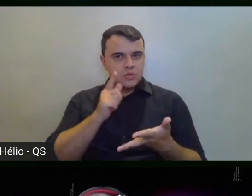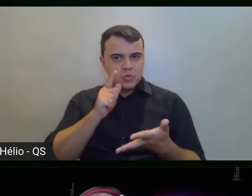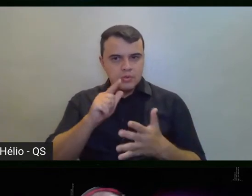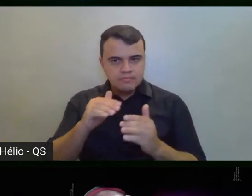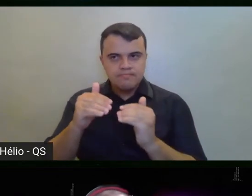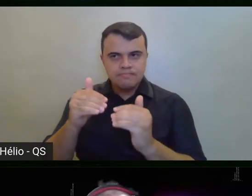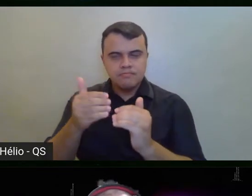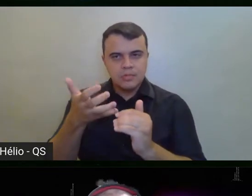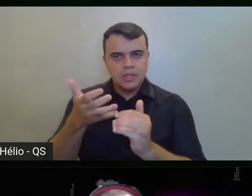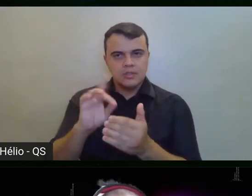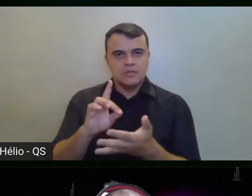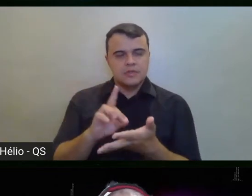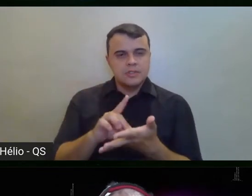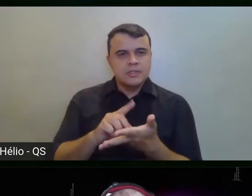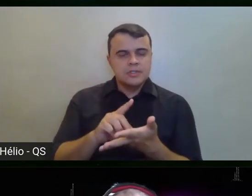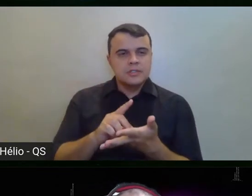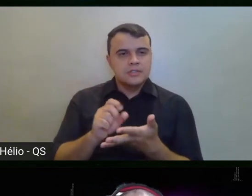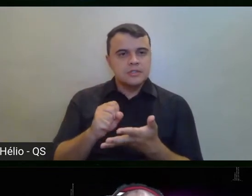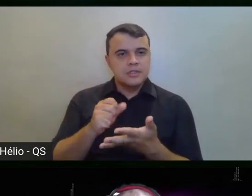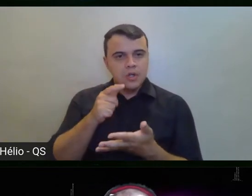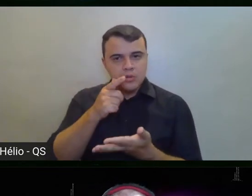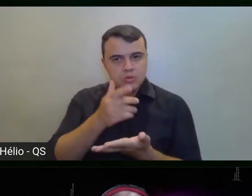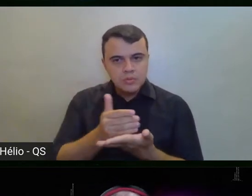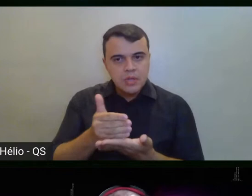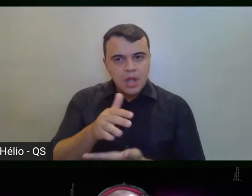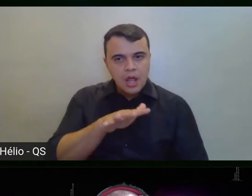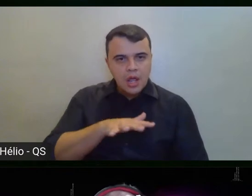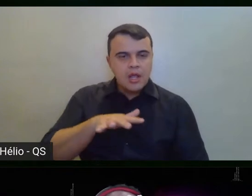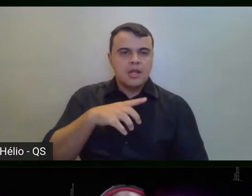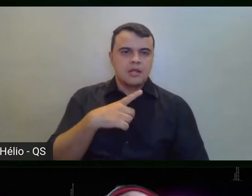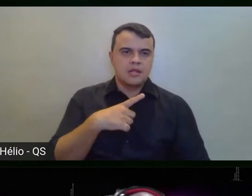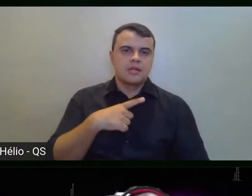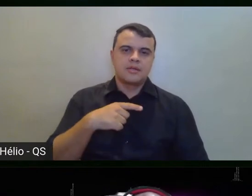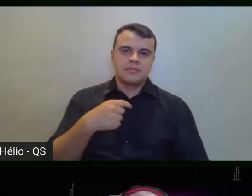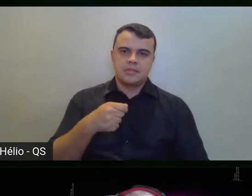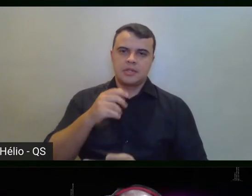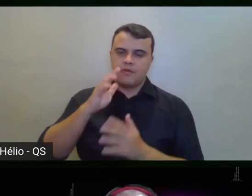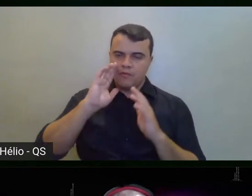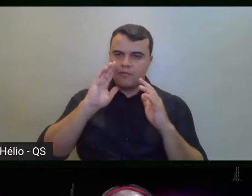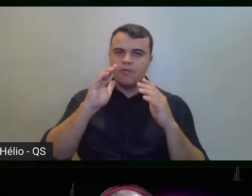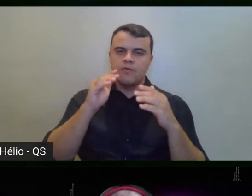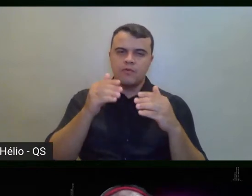um próximo nível se você de fato tá querendo ali entrar em alguma área específica ali tenha